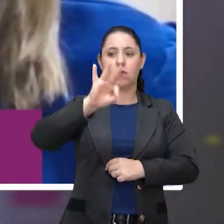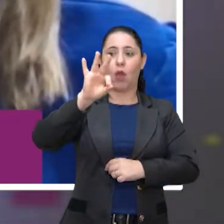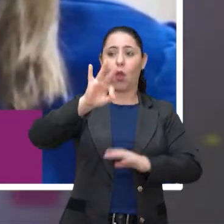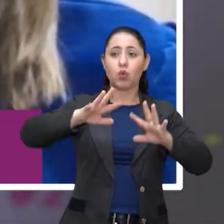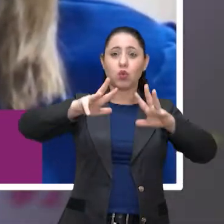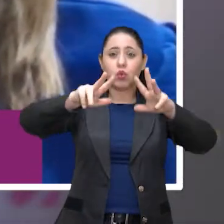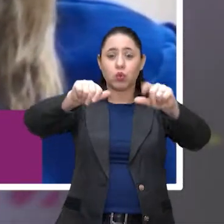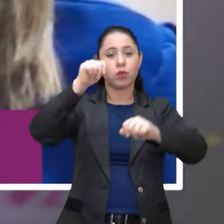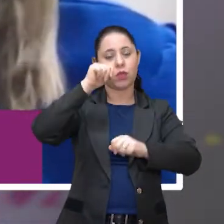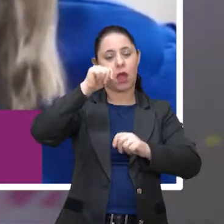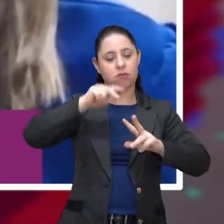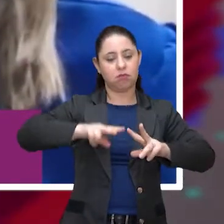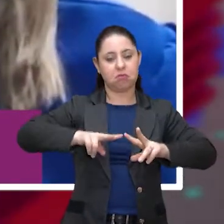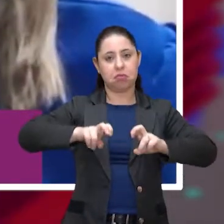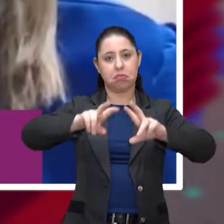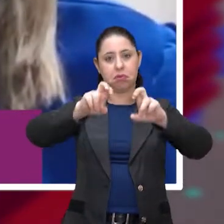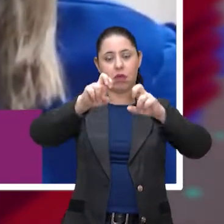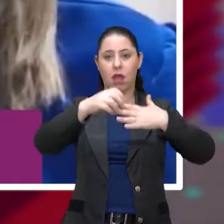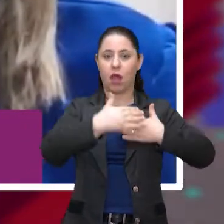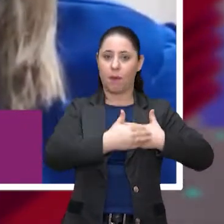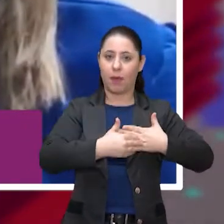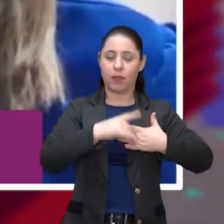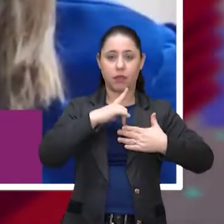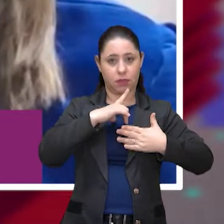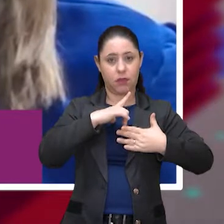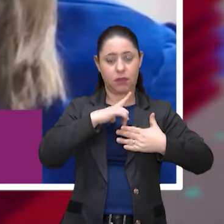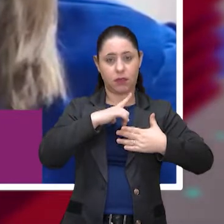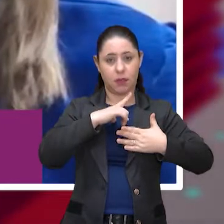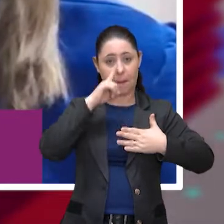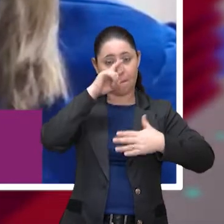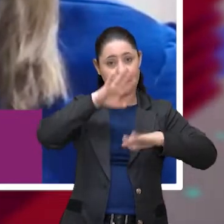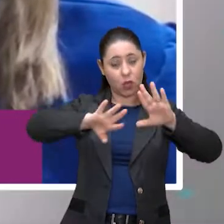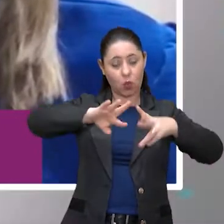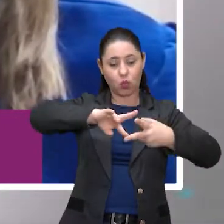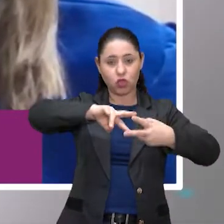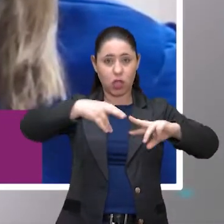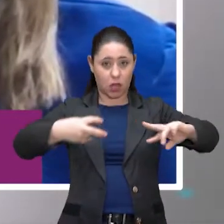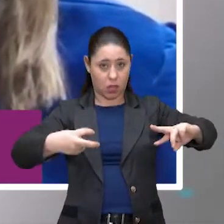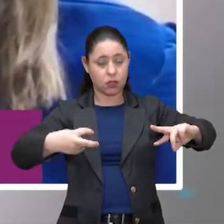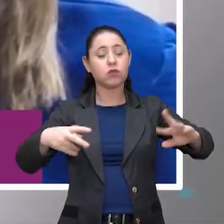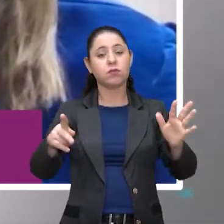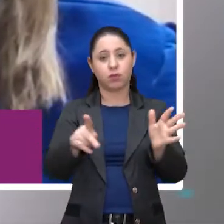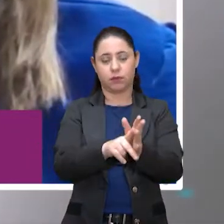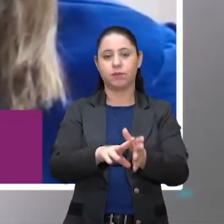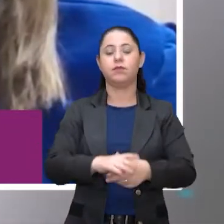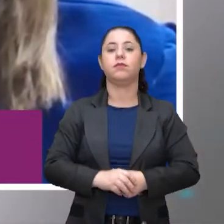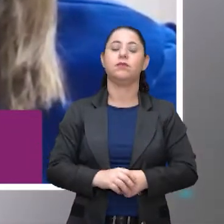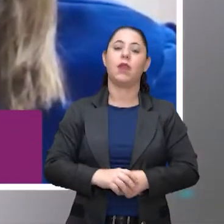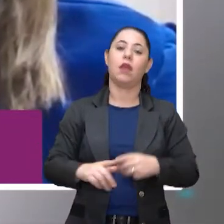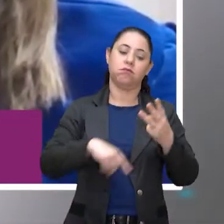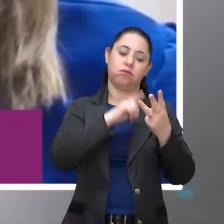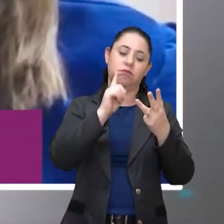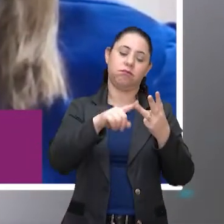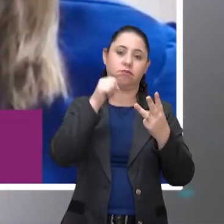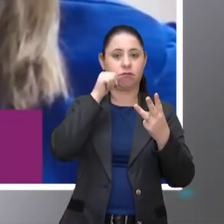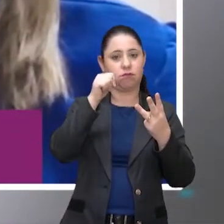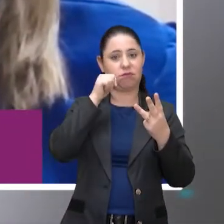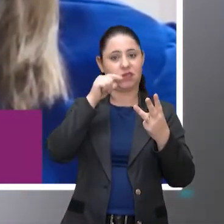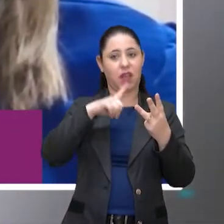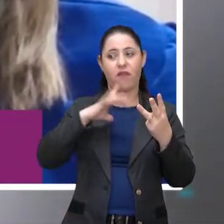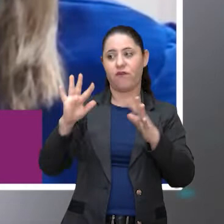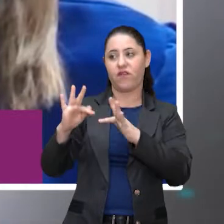que tem risco genético mesmo. Aí tem as mulheres que têm tendência familiar a ter